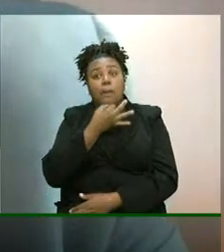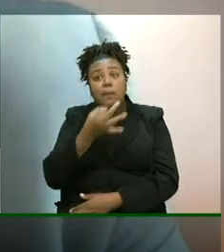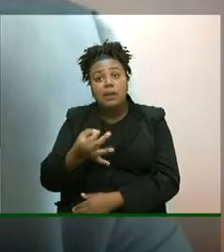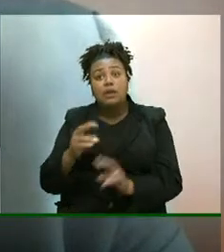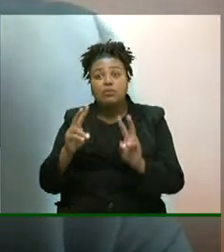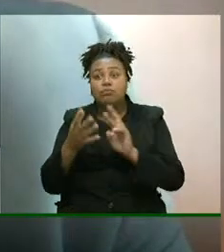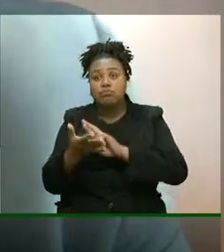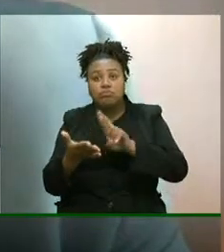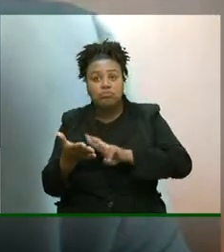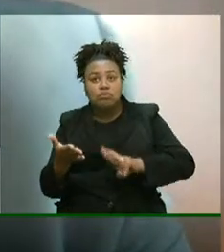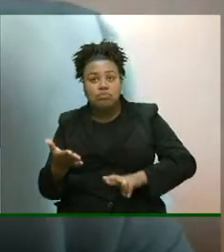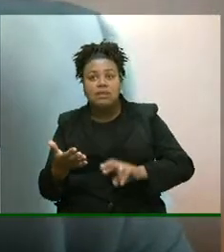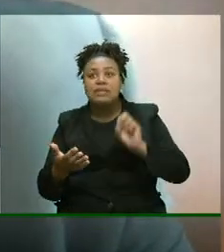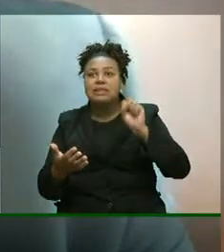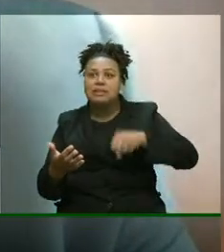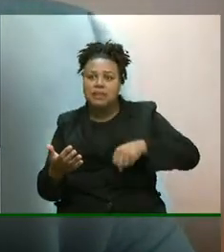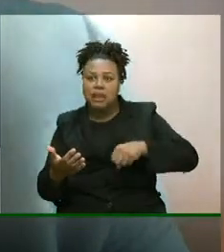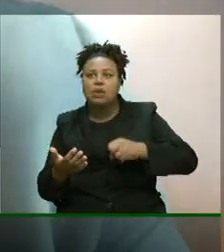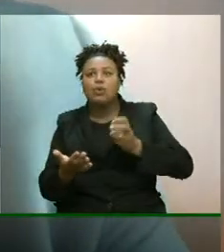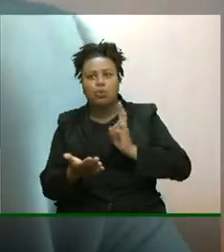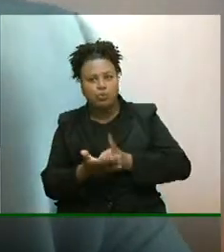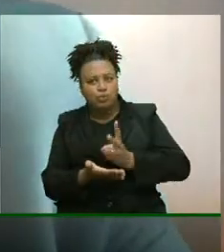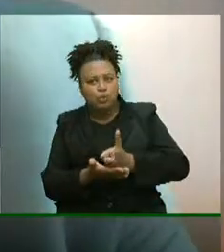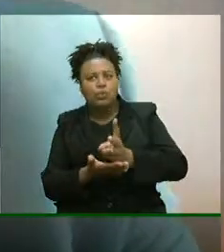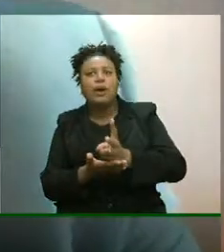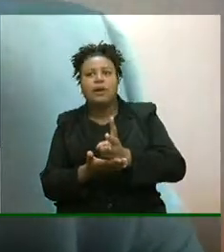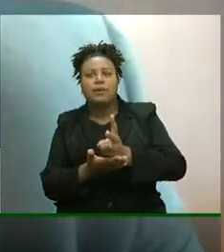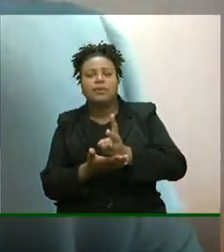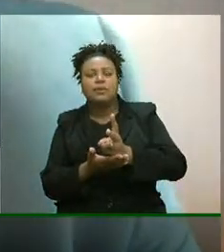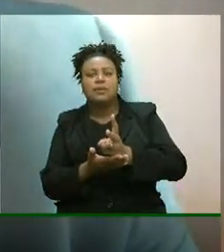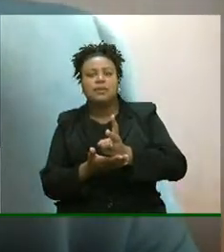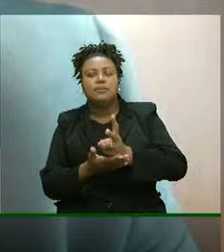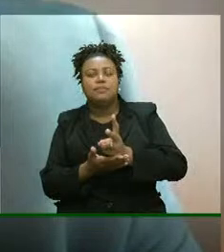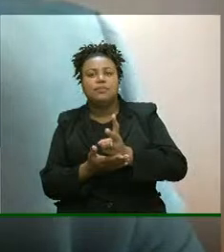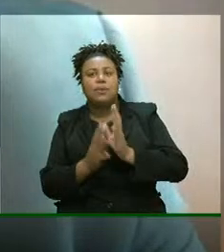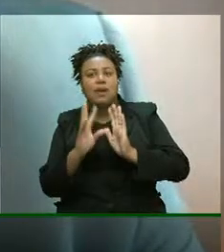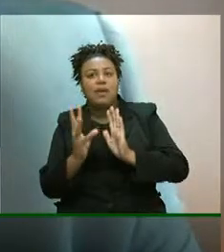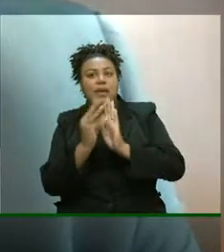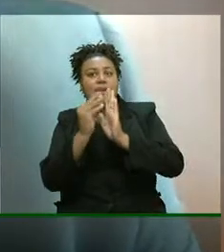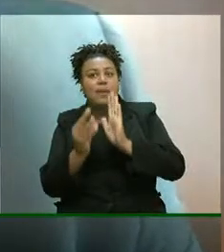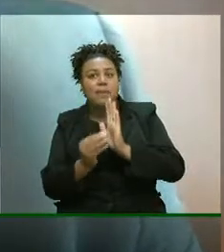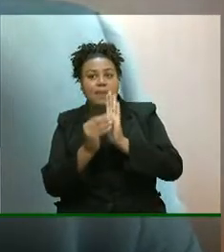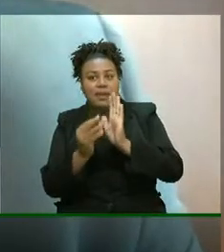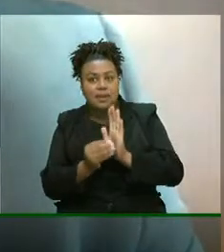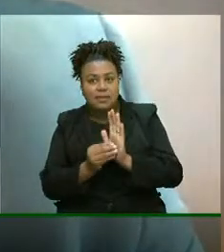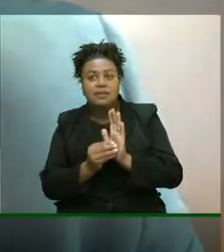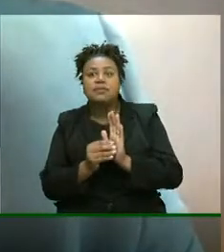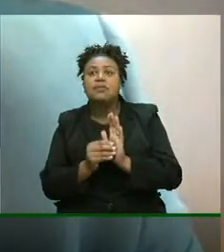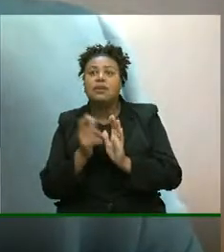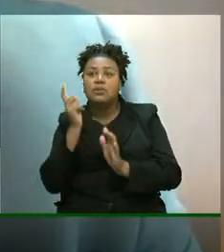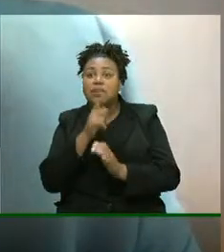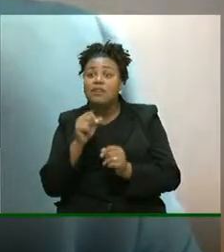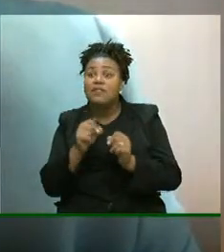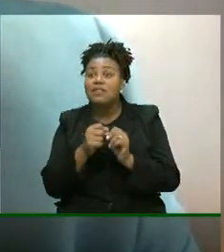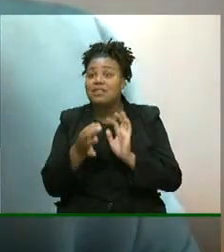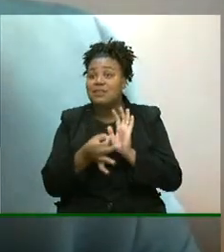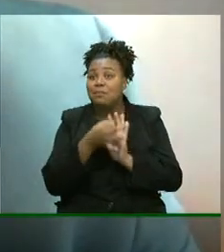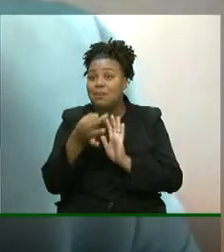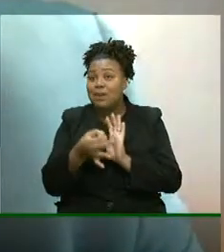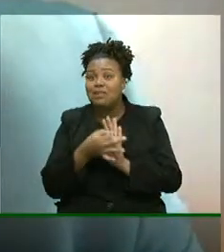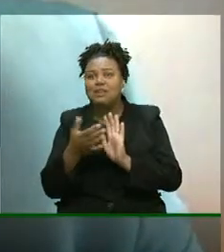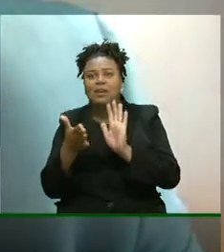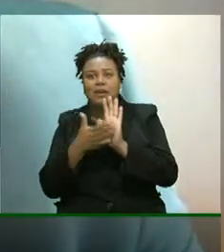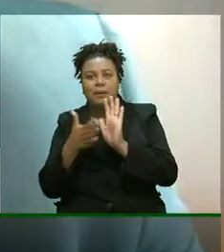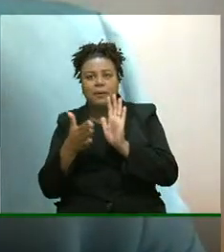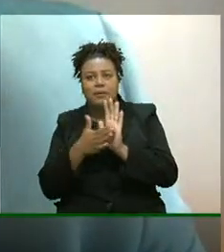como relator, foi de sim, dar prosseguimento com as devidas emendas que tornassem este parecer e essas